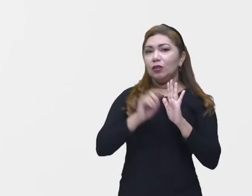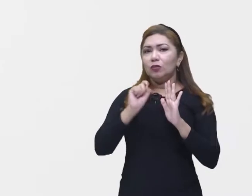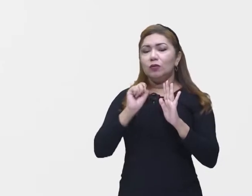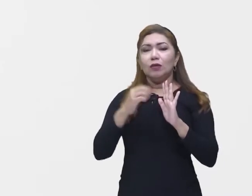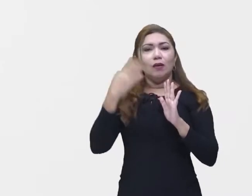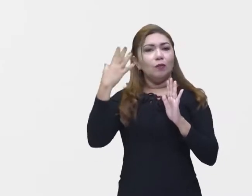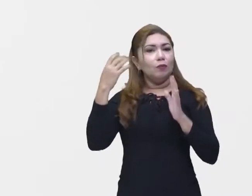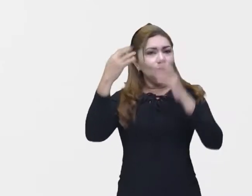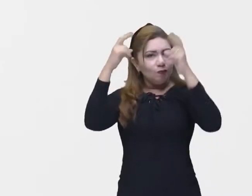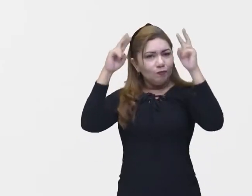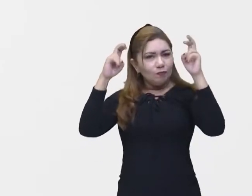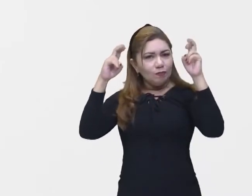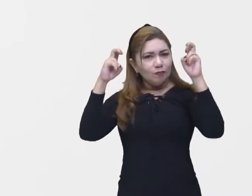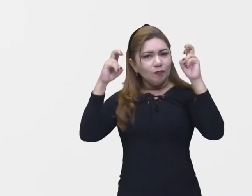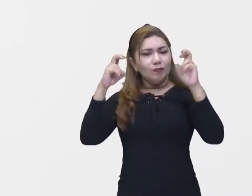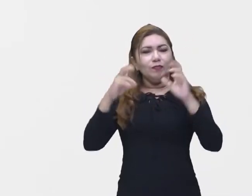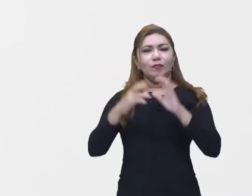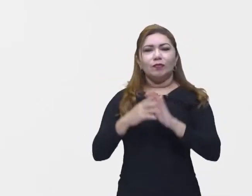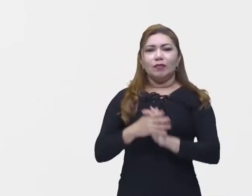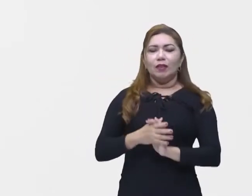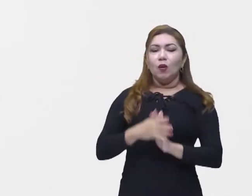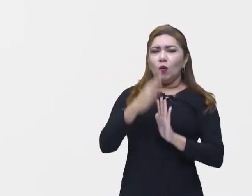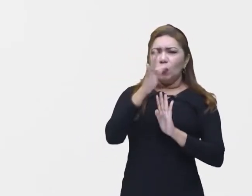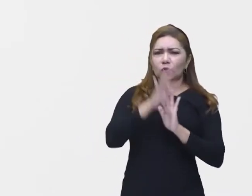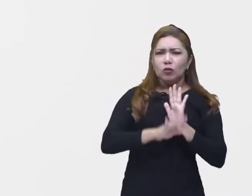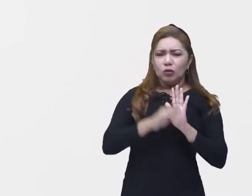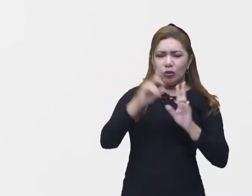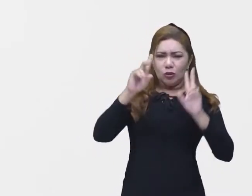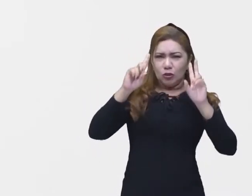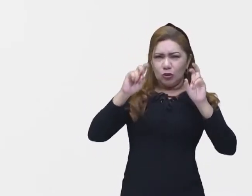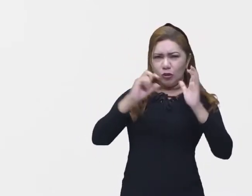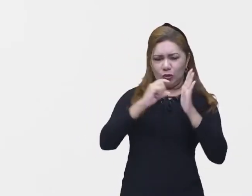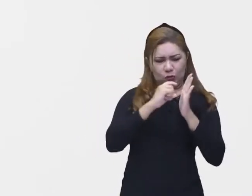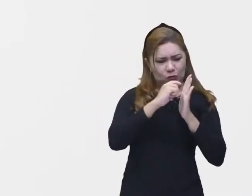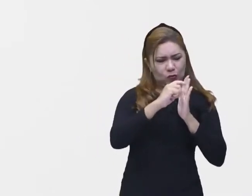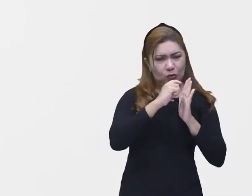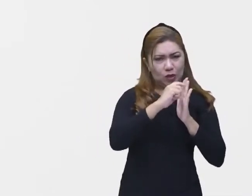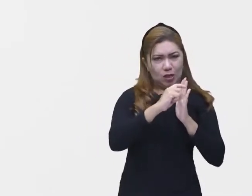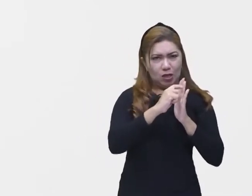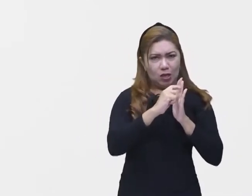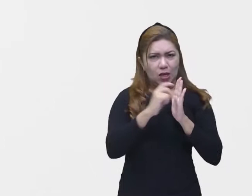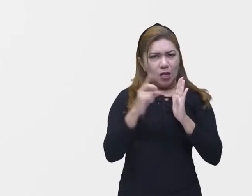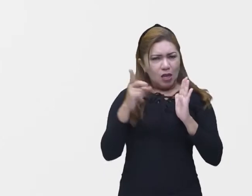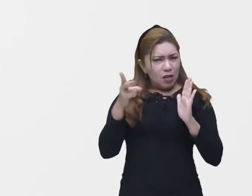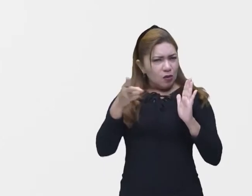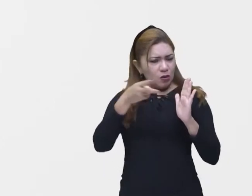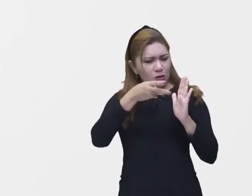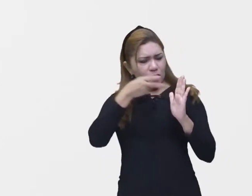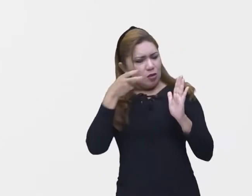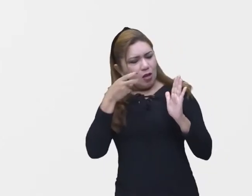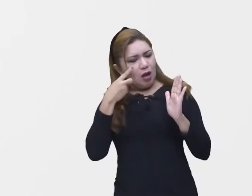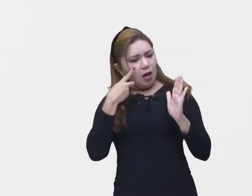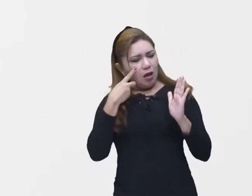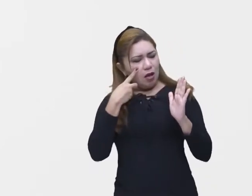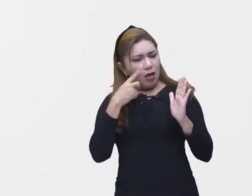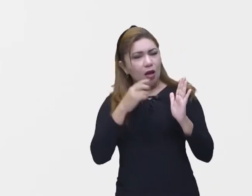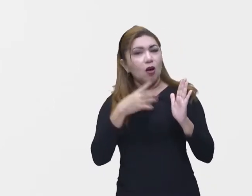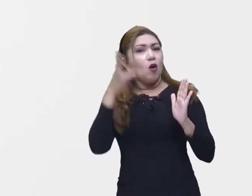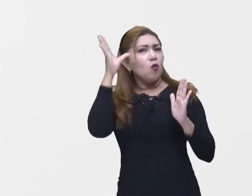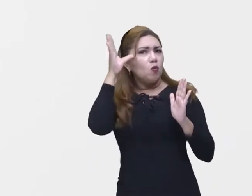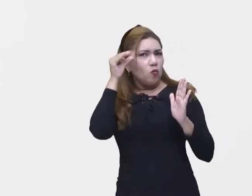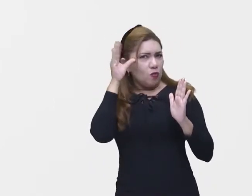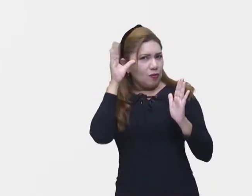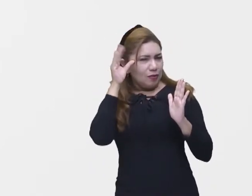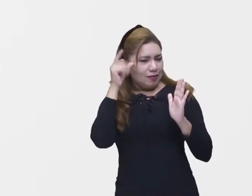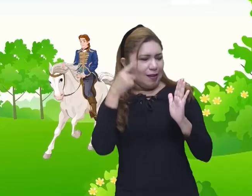é um procedimento de leitura muito importante. O título aguça nossa vontade de ler o texto. Olha que legal.